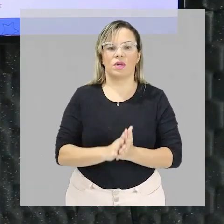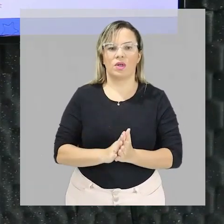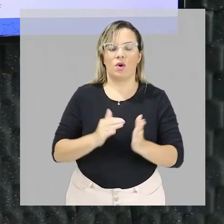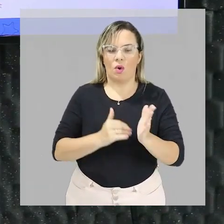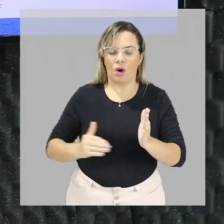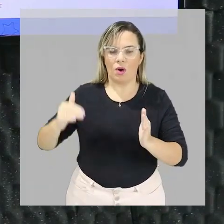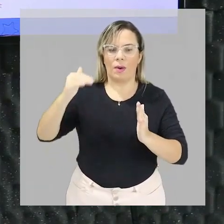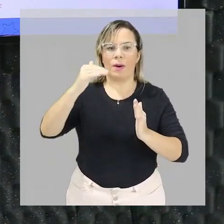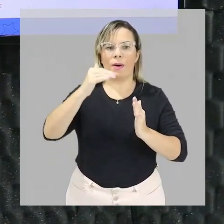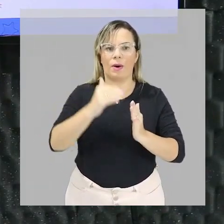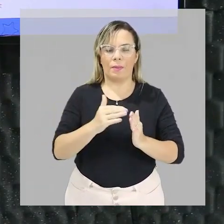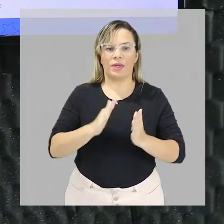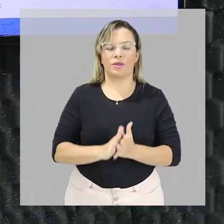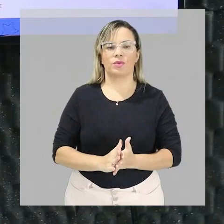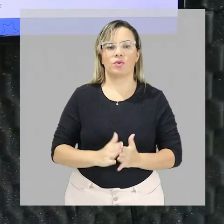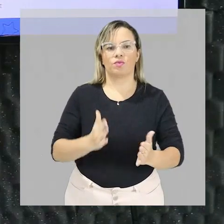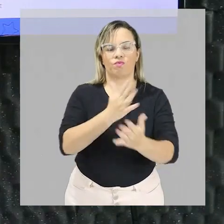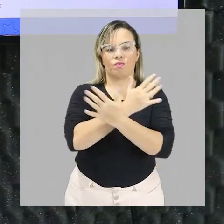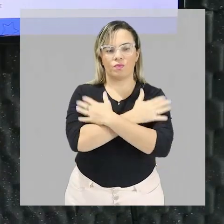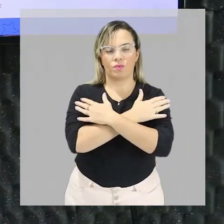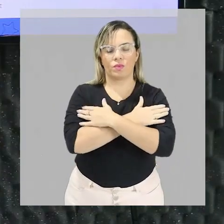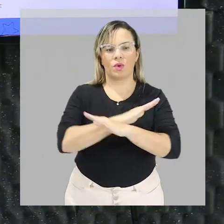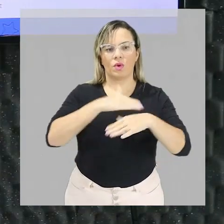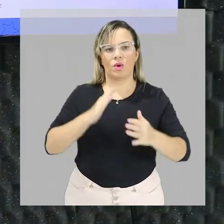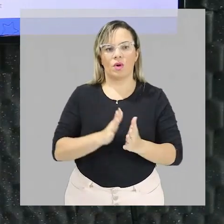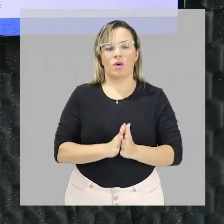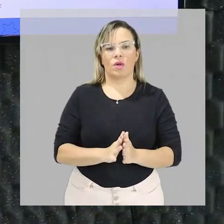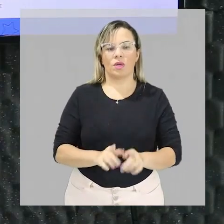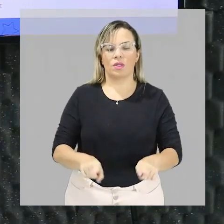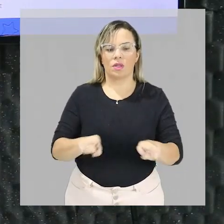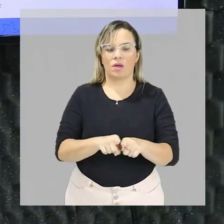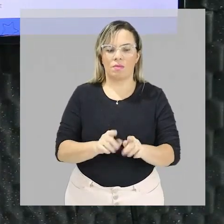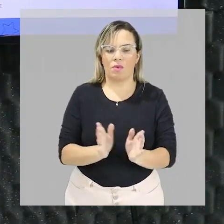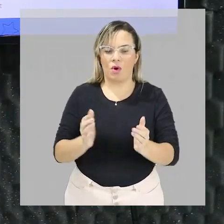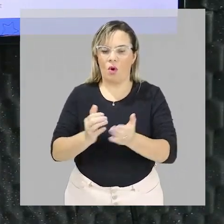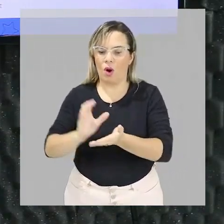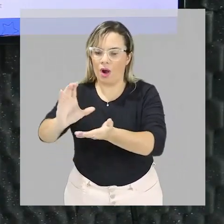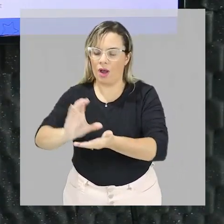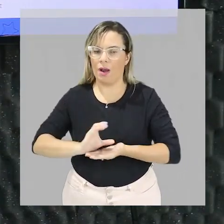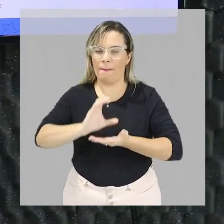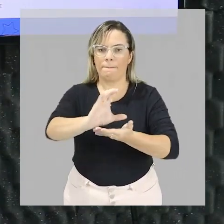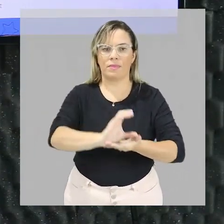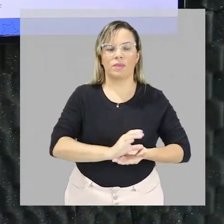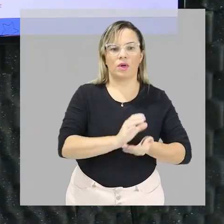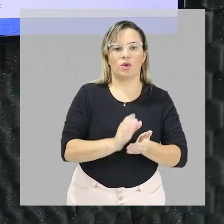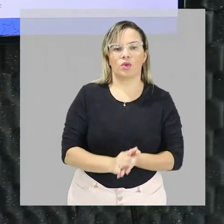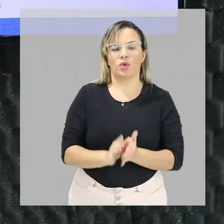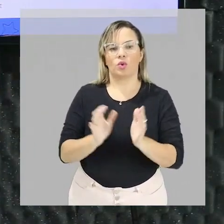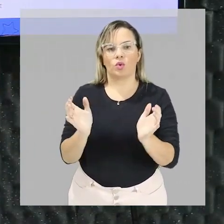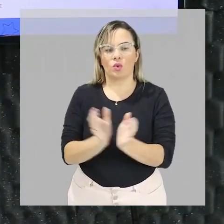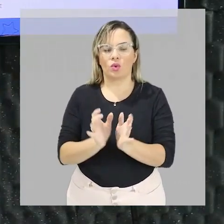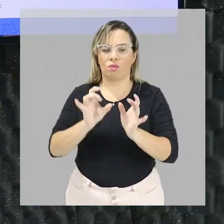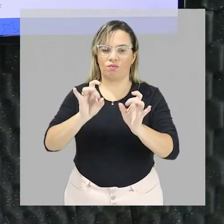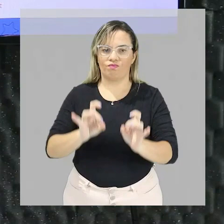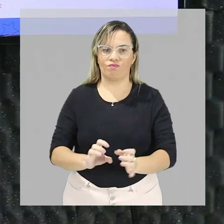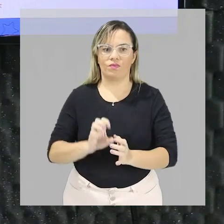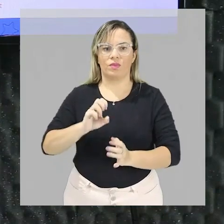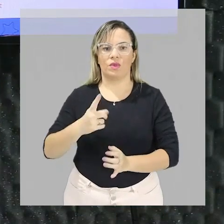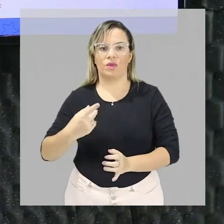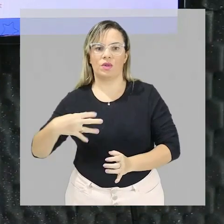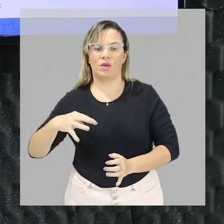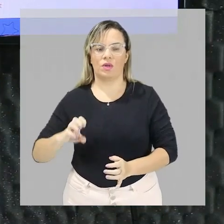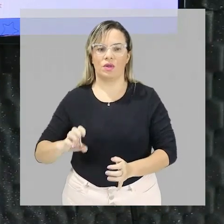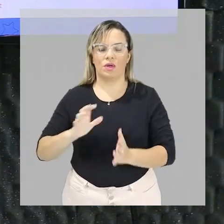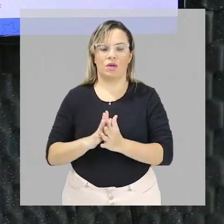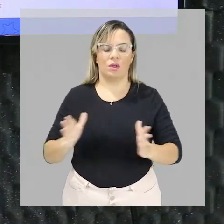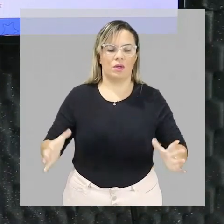desemprego, mas, acima de tudo, uma concentração de renda nas mãos das elites, né? E, lógico,